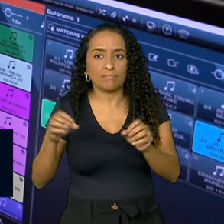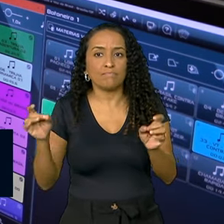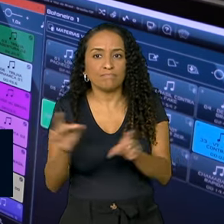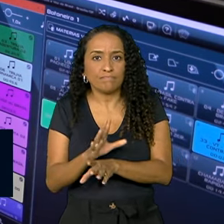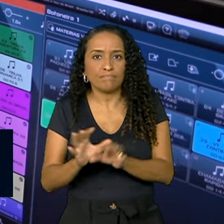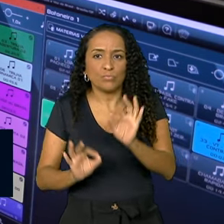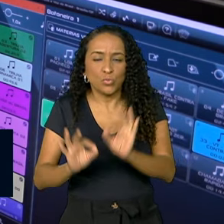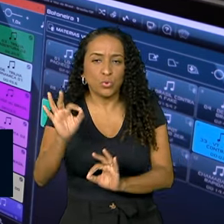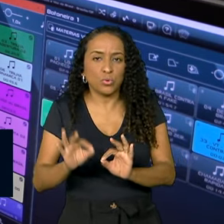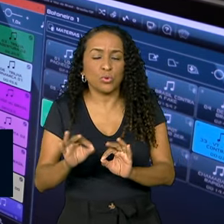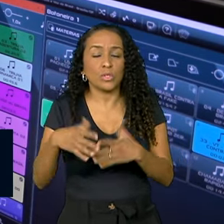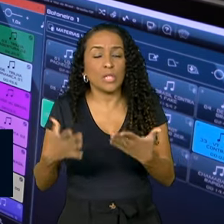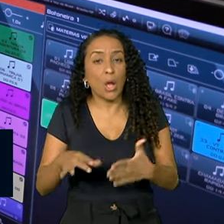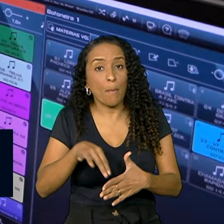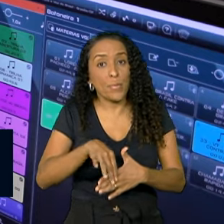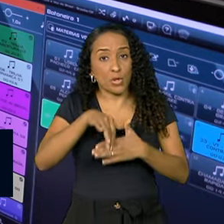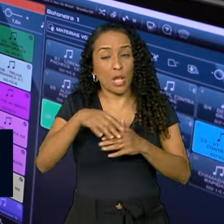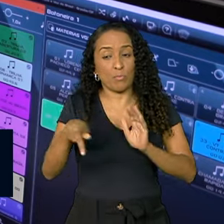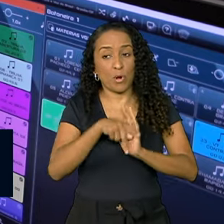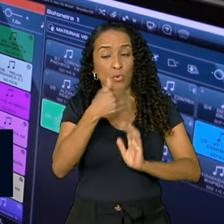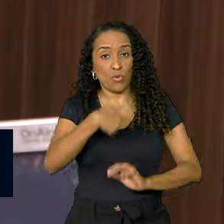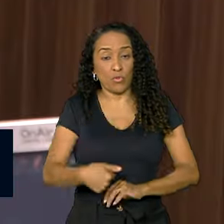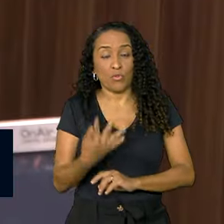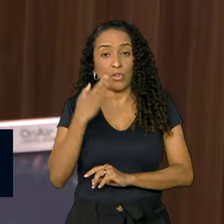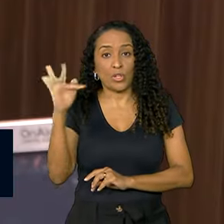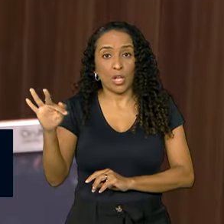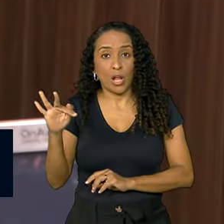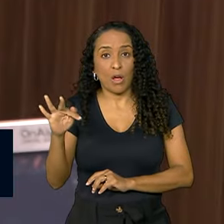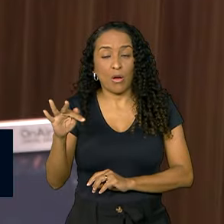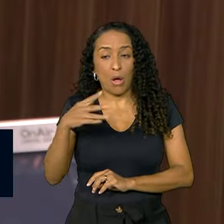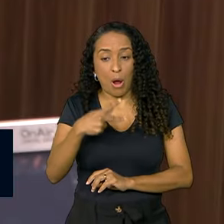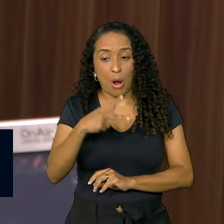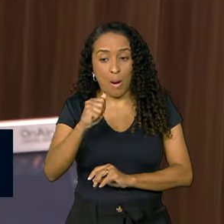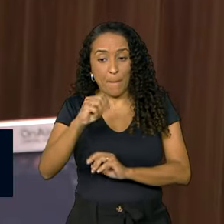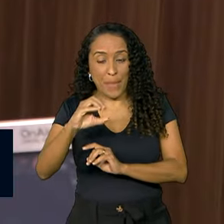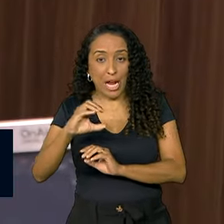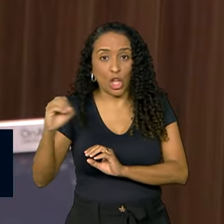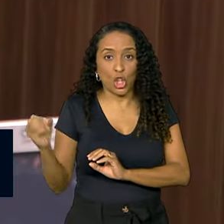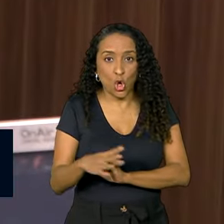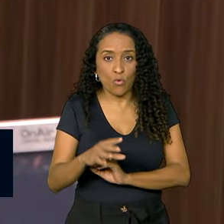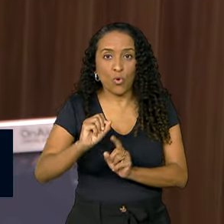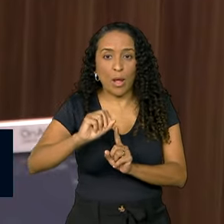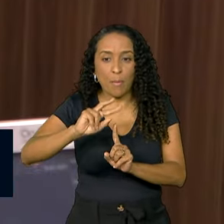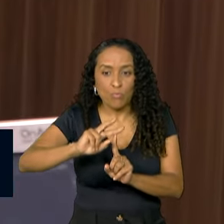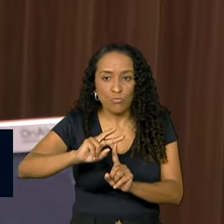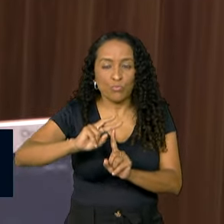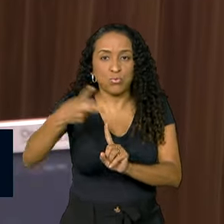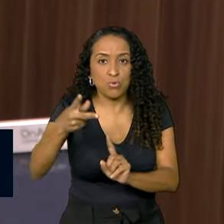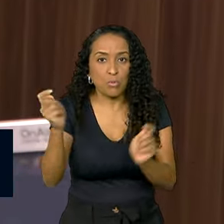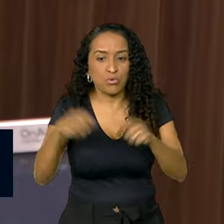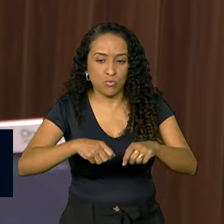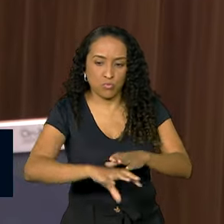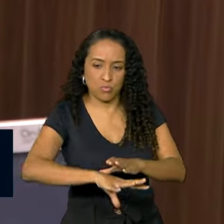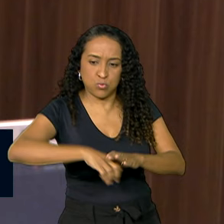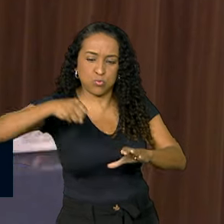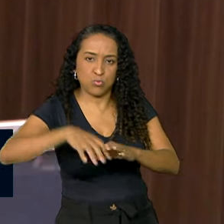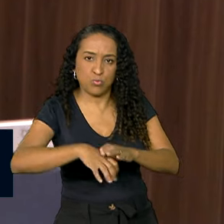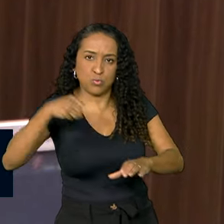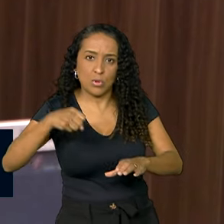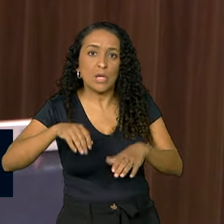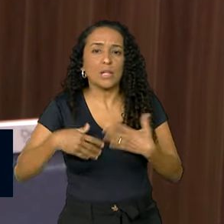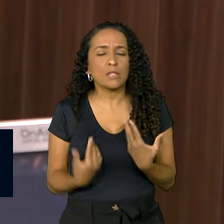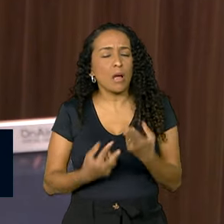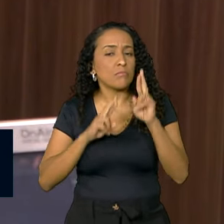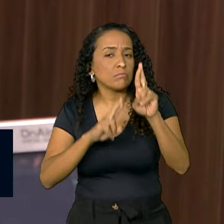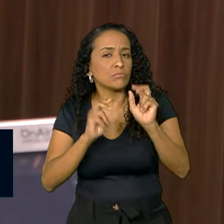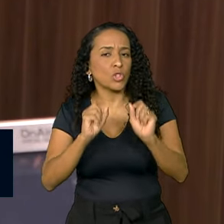Então foi priorizado pelo governo federal no Novo Pack que a gente duplicasse esse potencial de bombeamento então a expectativa é